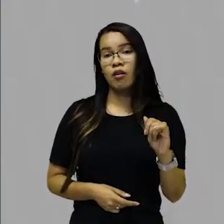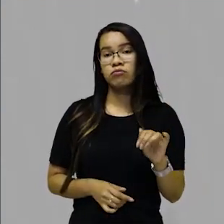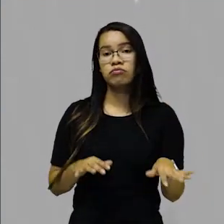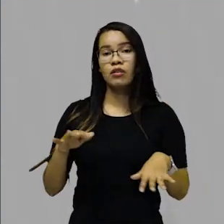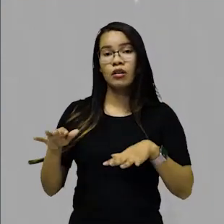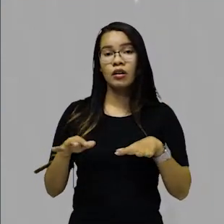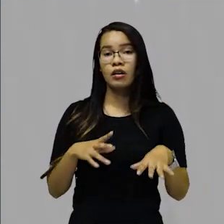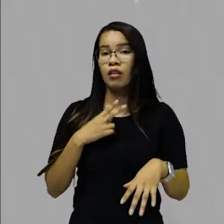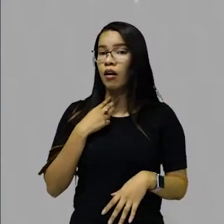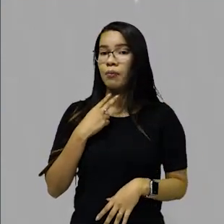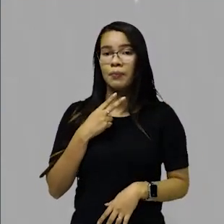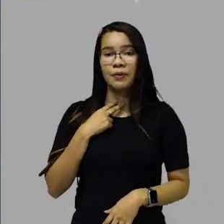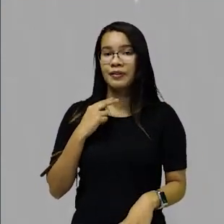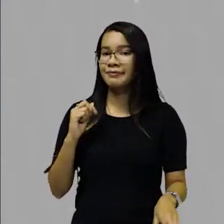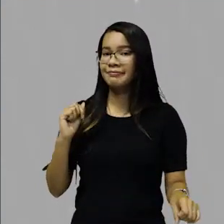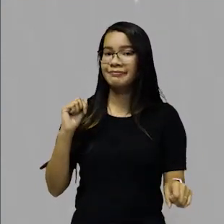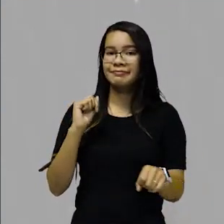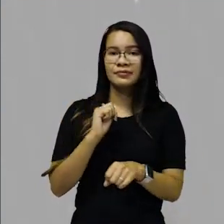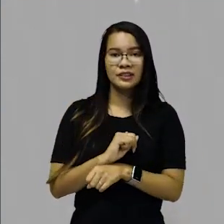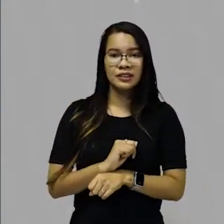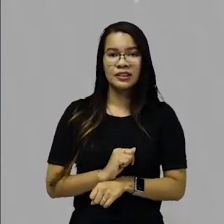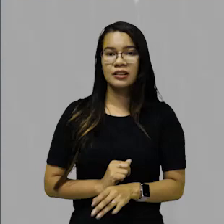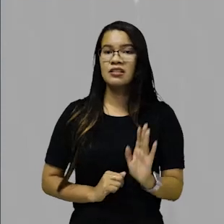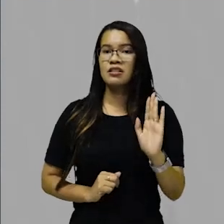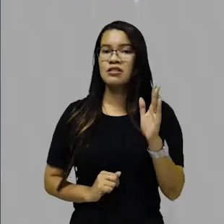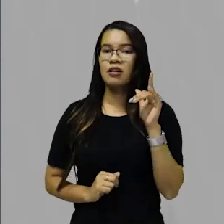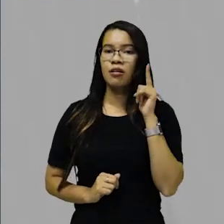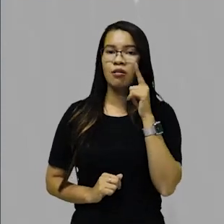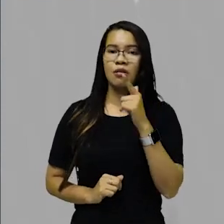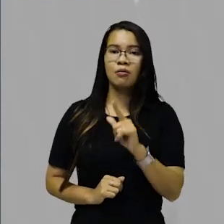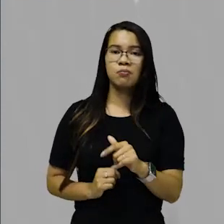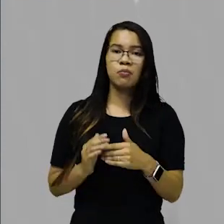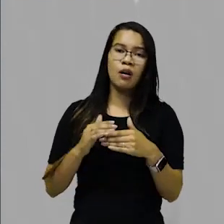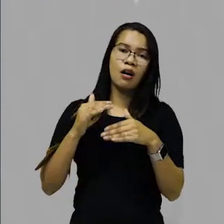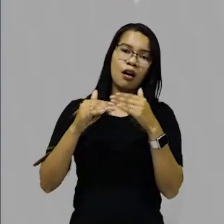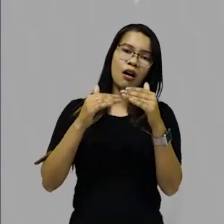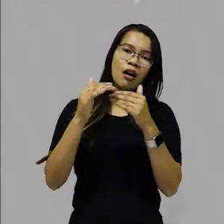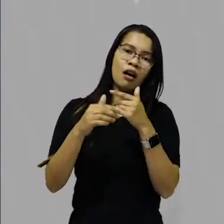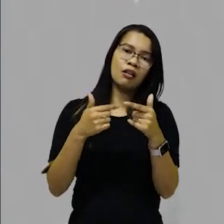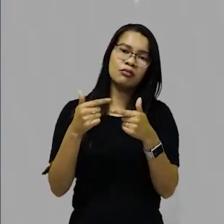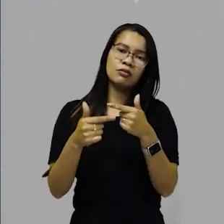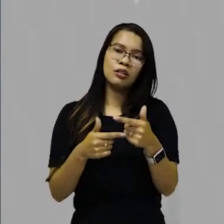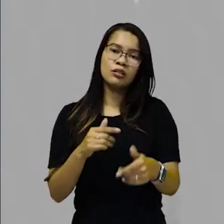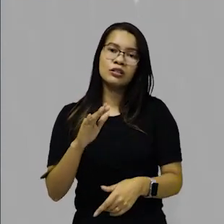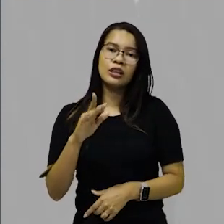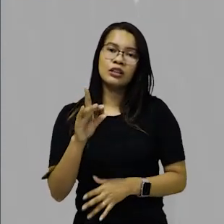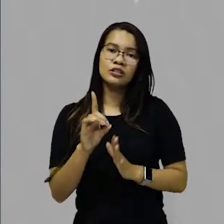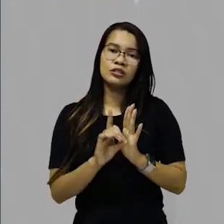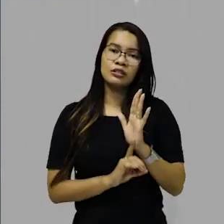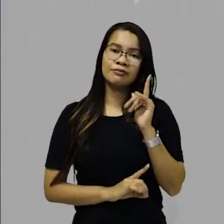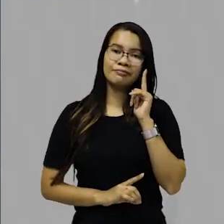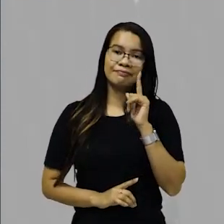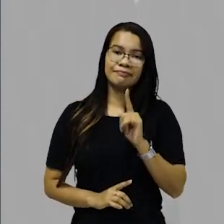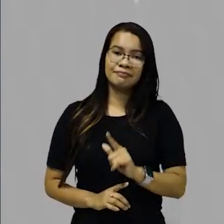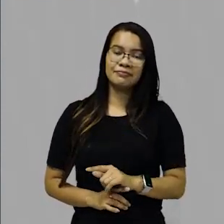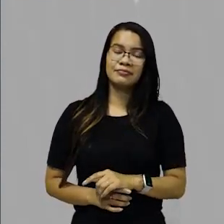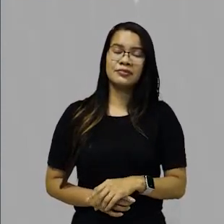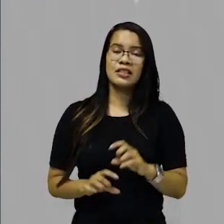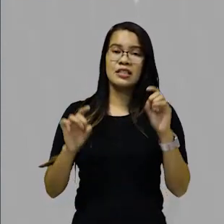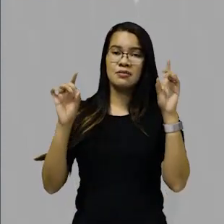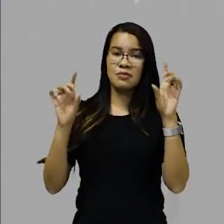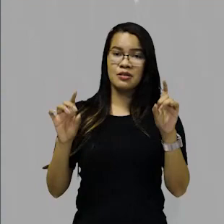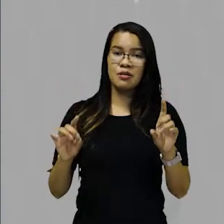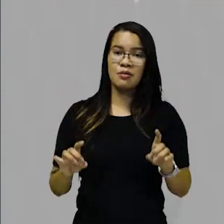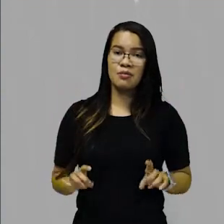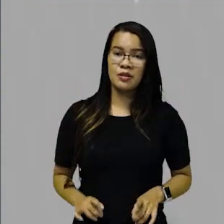parar. É um movimento que já conseguiu, a partir de suas lutas, alguns direitos. Principalmente o